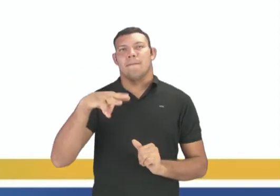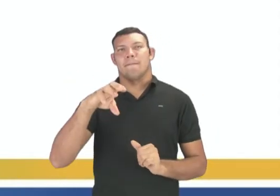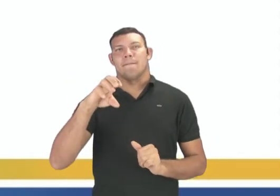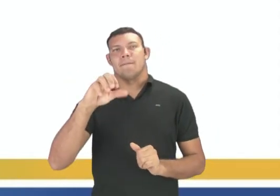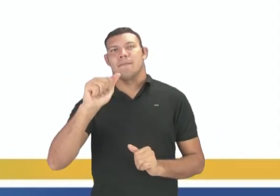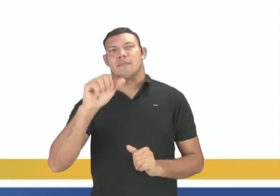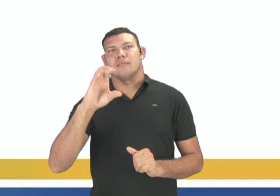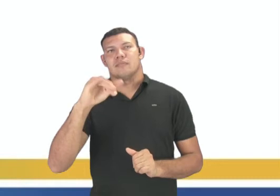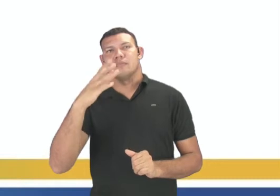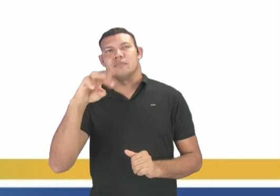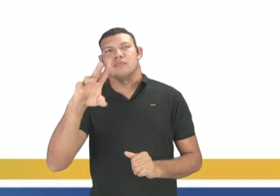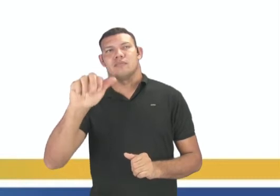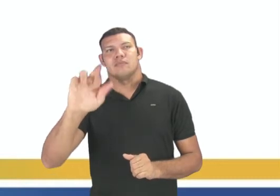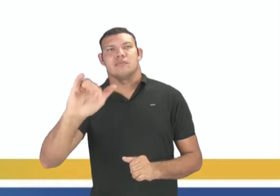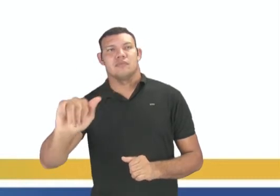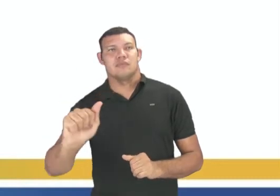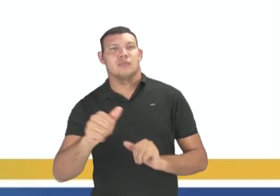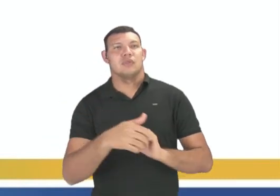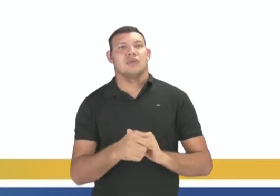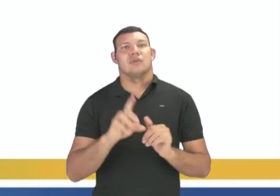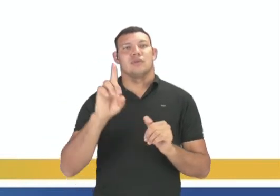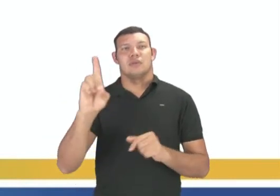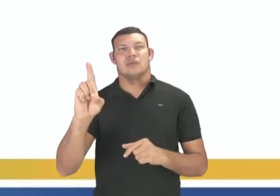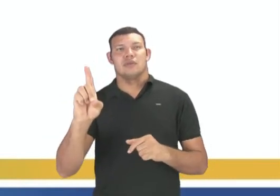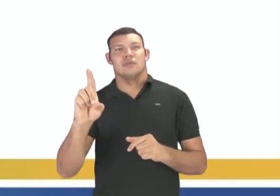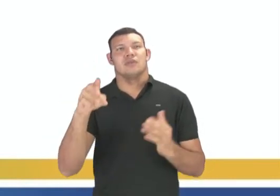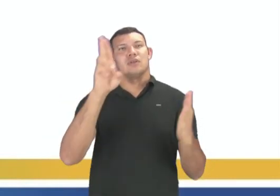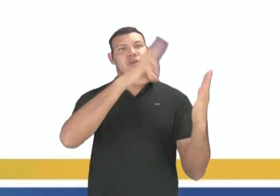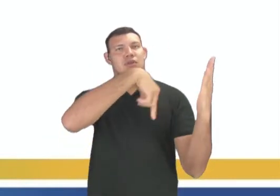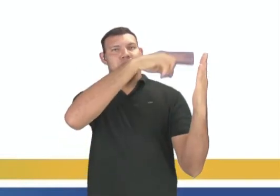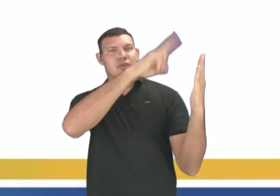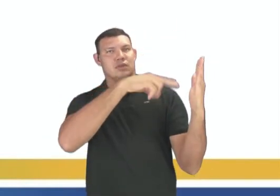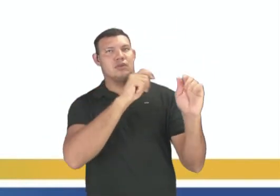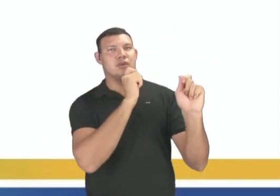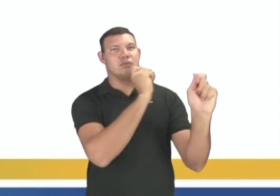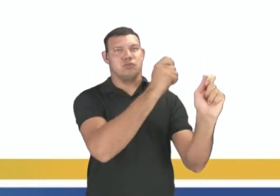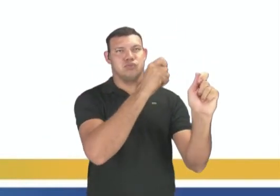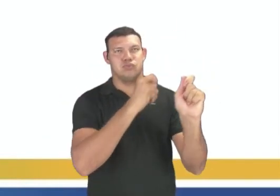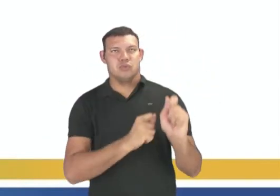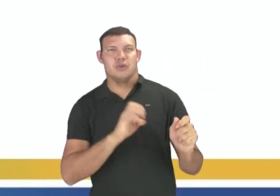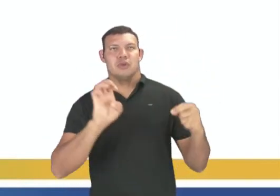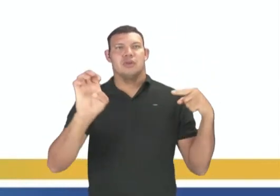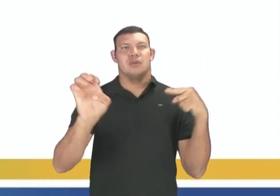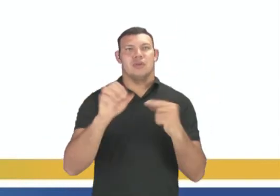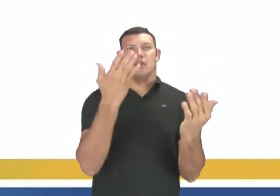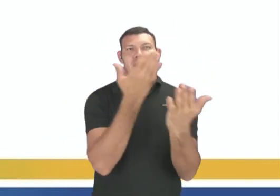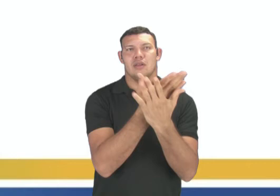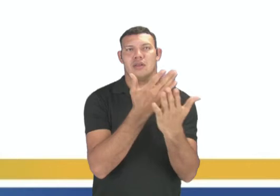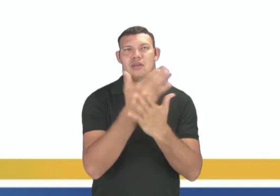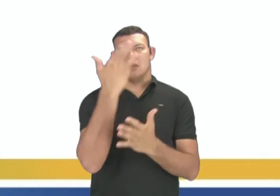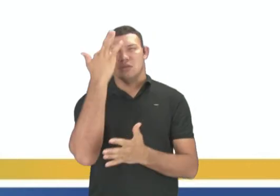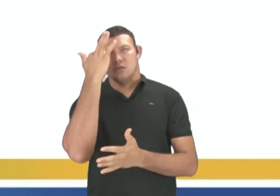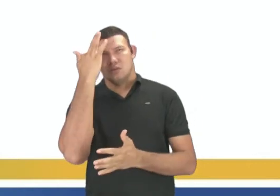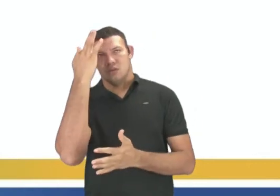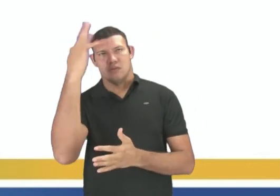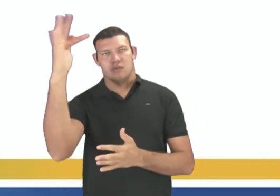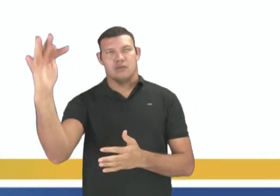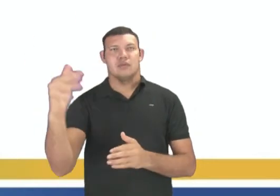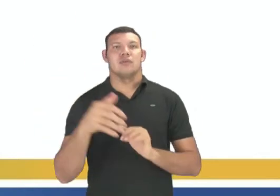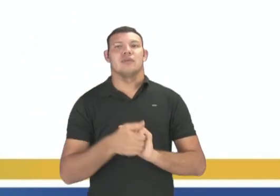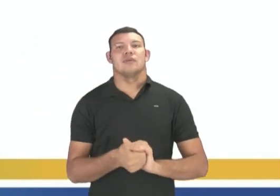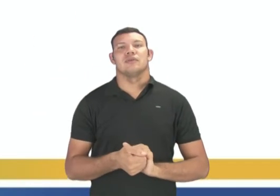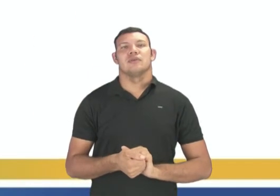filosofia escolásticas. Então, onde é que nós vamos encontrar, observar essa valorização? Em que